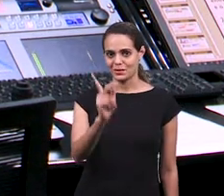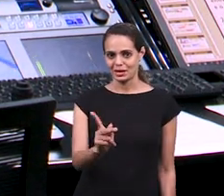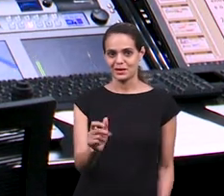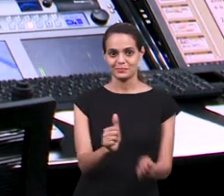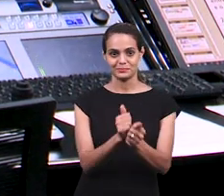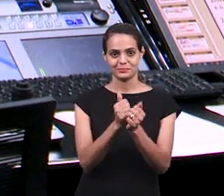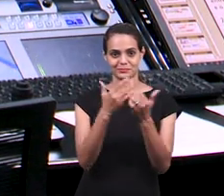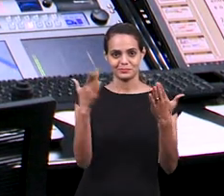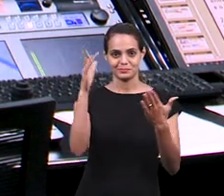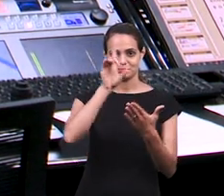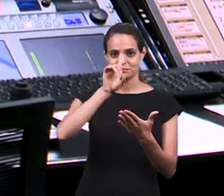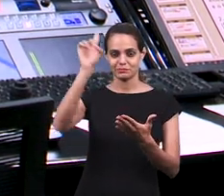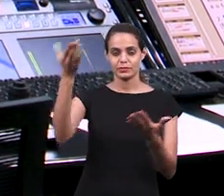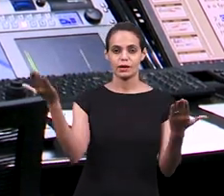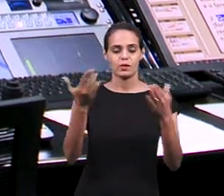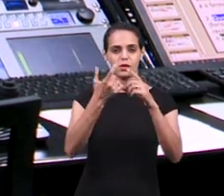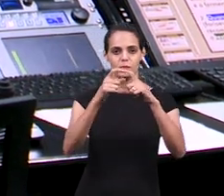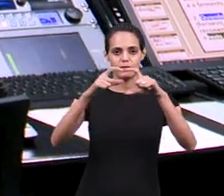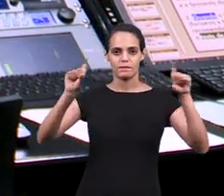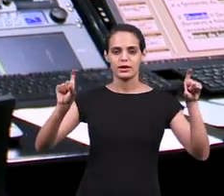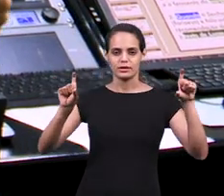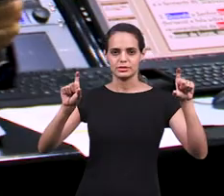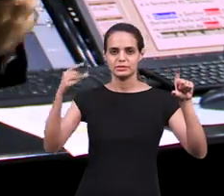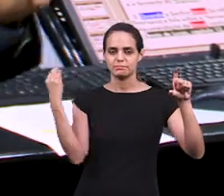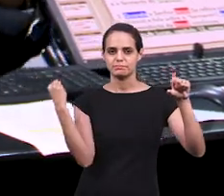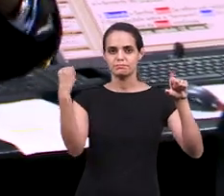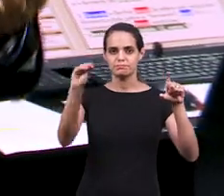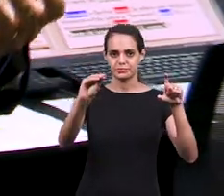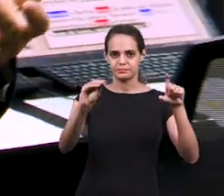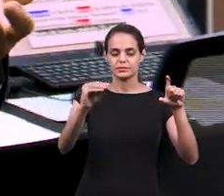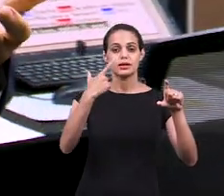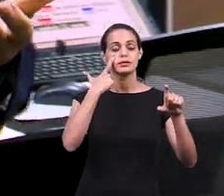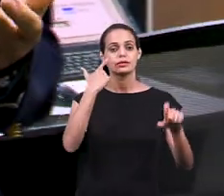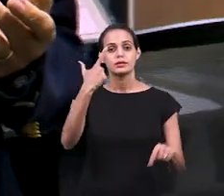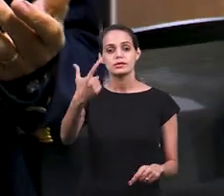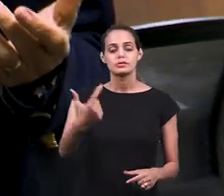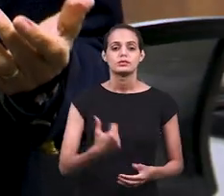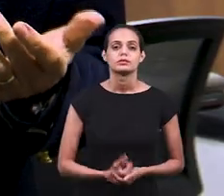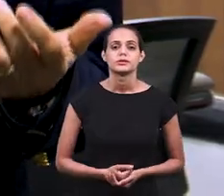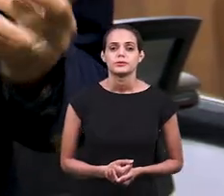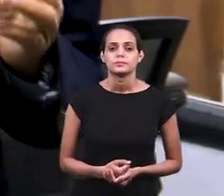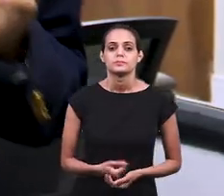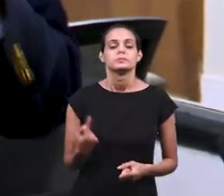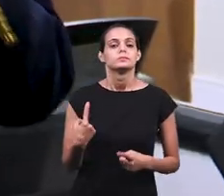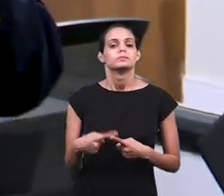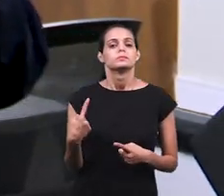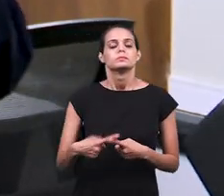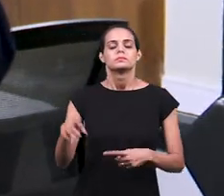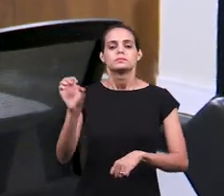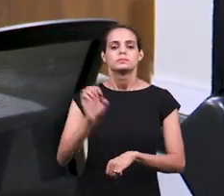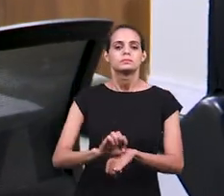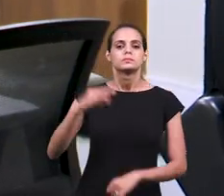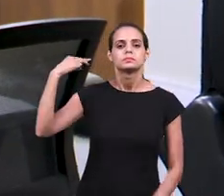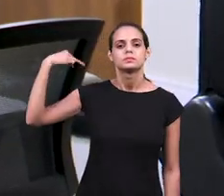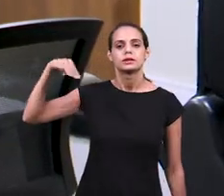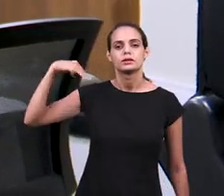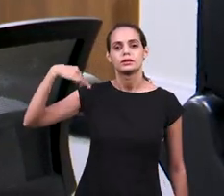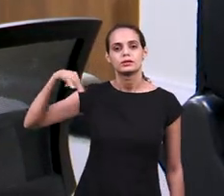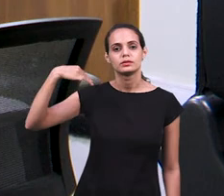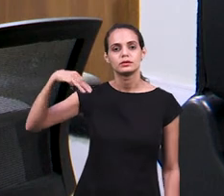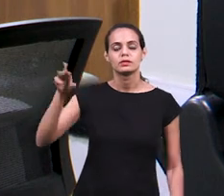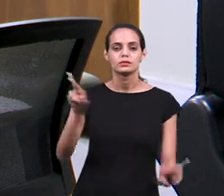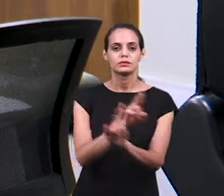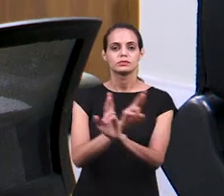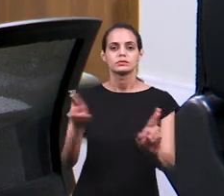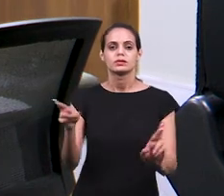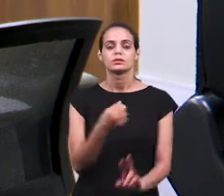Glória a Deus. Agora, irmãos, vamos ver a frase que foi colocada. Interessante essa frase, porque essa frase vem do estado do Maranhão,